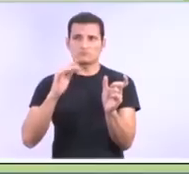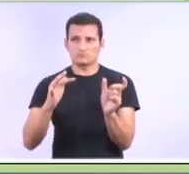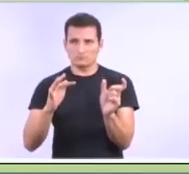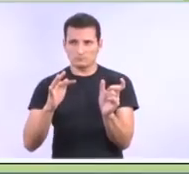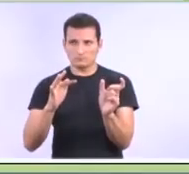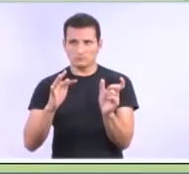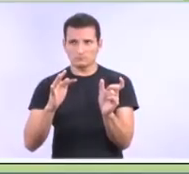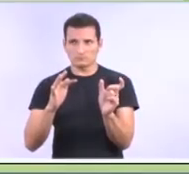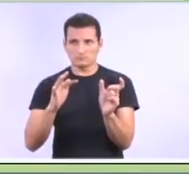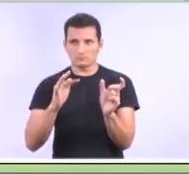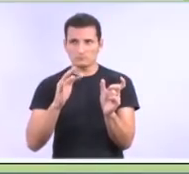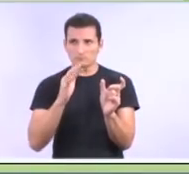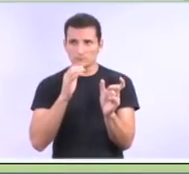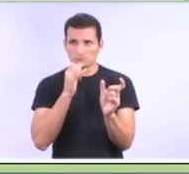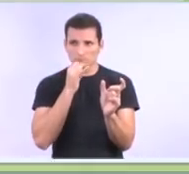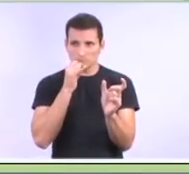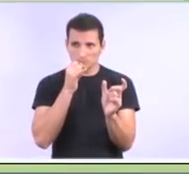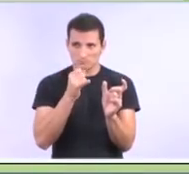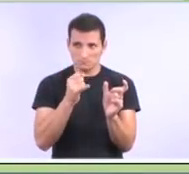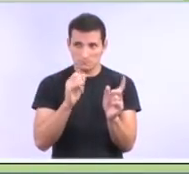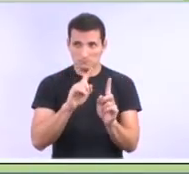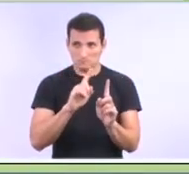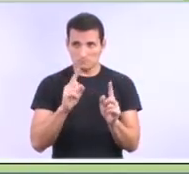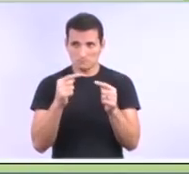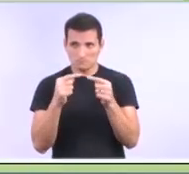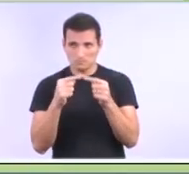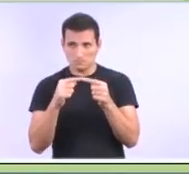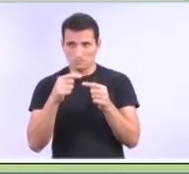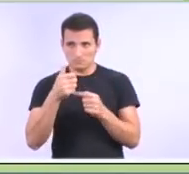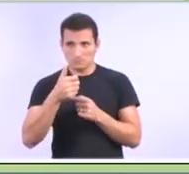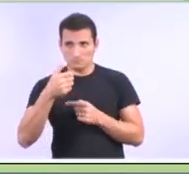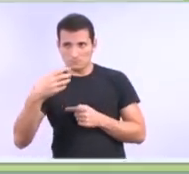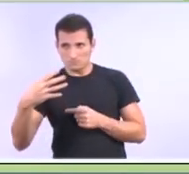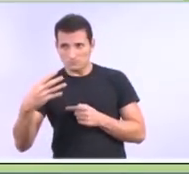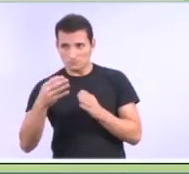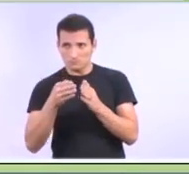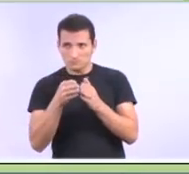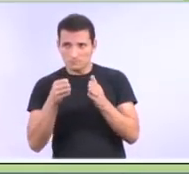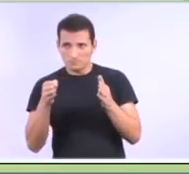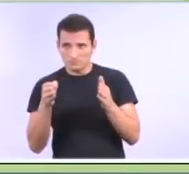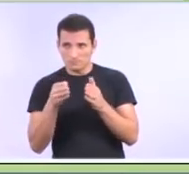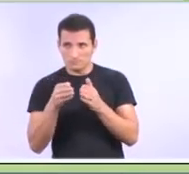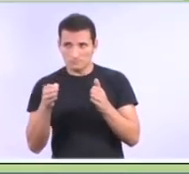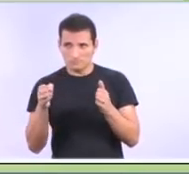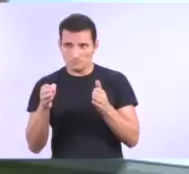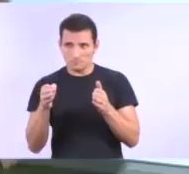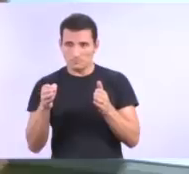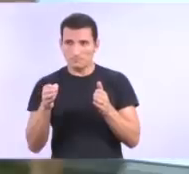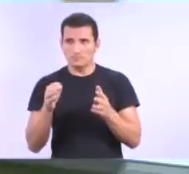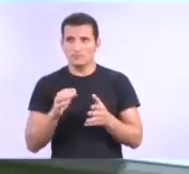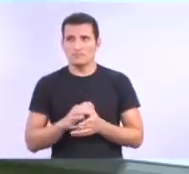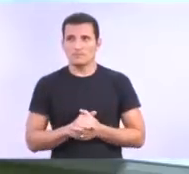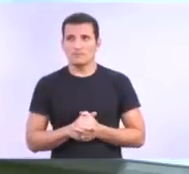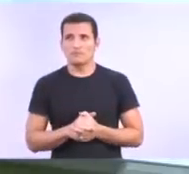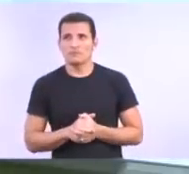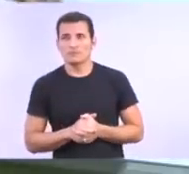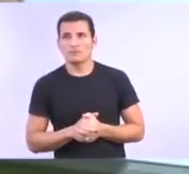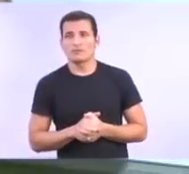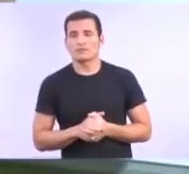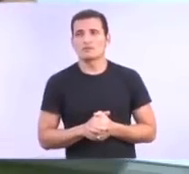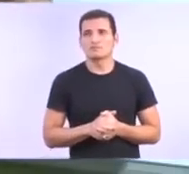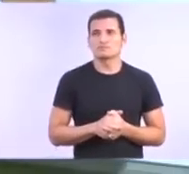Agora, se não for igual ao 14, vou avisar para todo mundo. O que eu vou fazer? Eu vou jogar uma